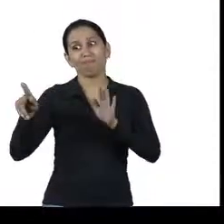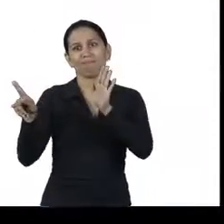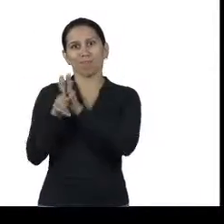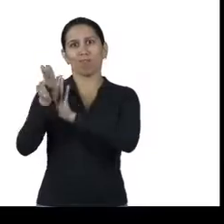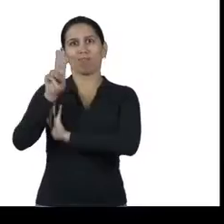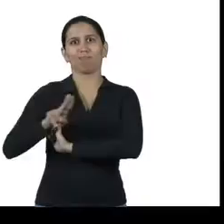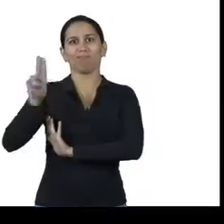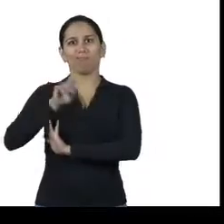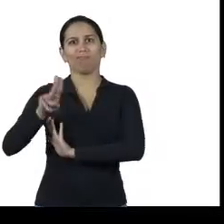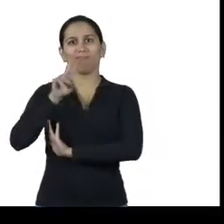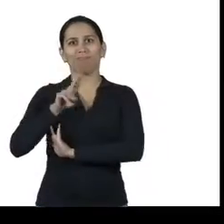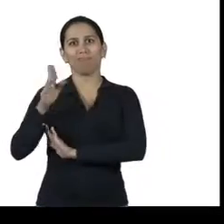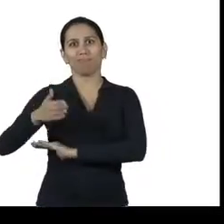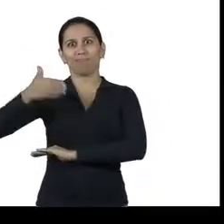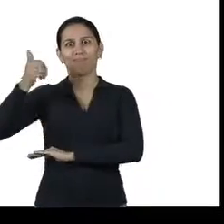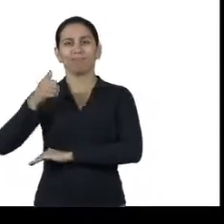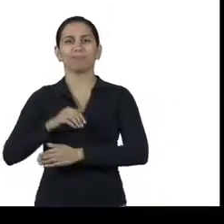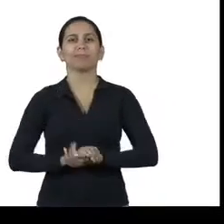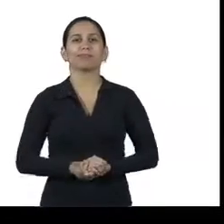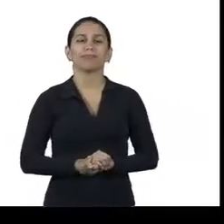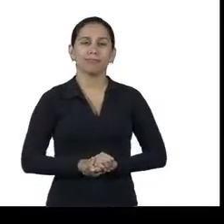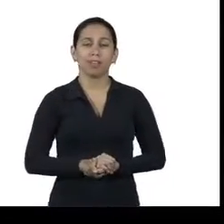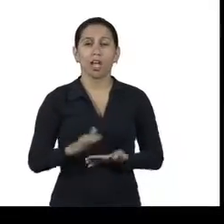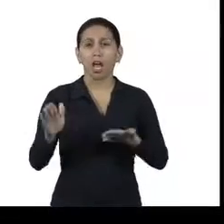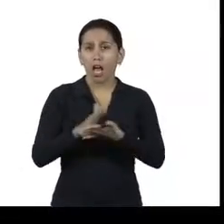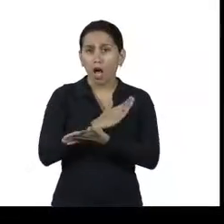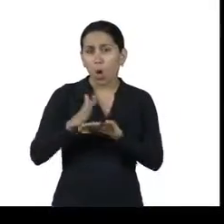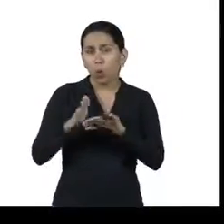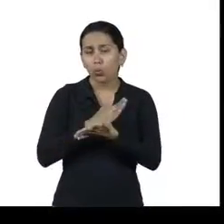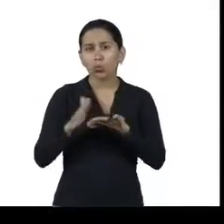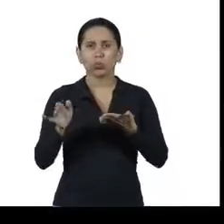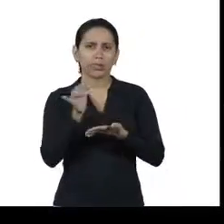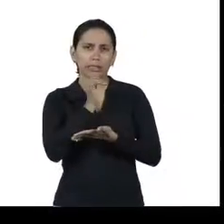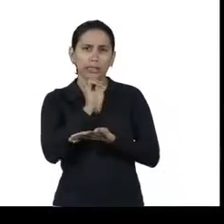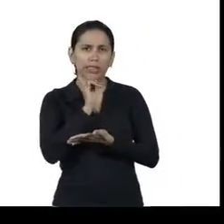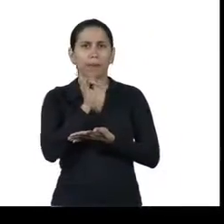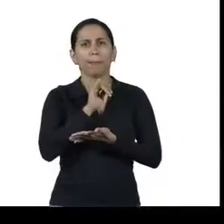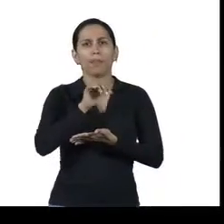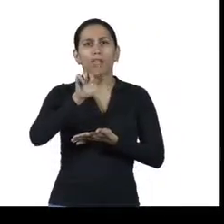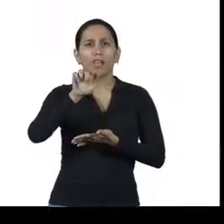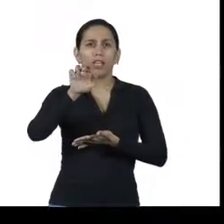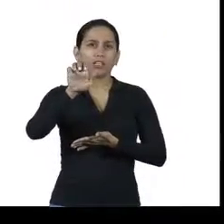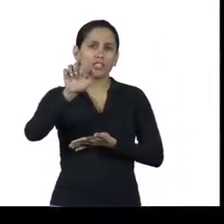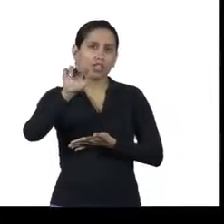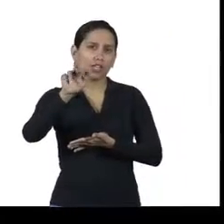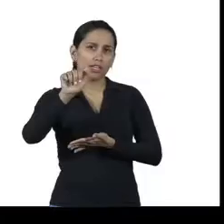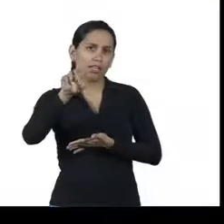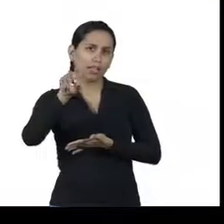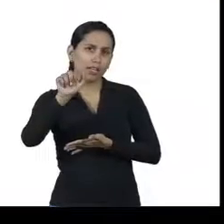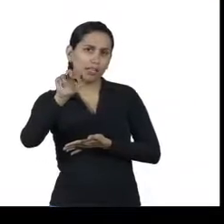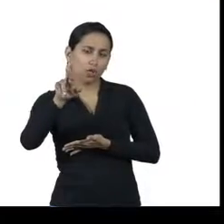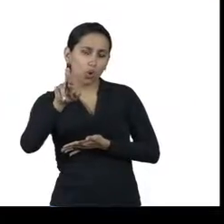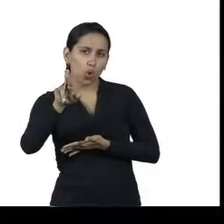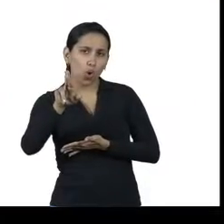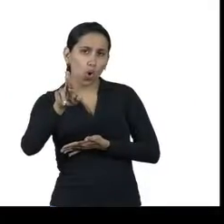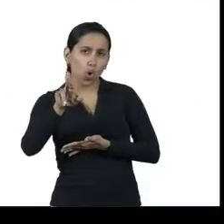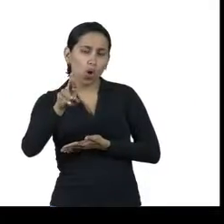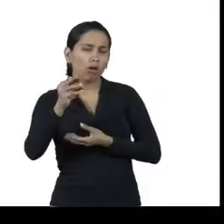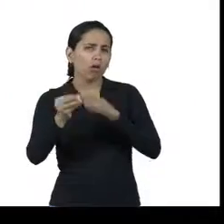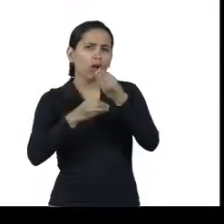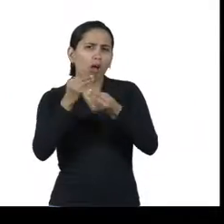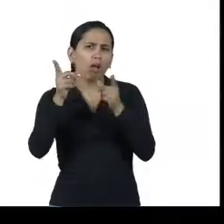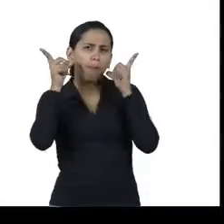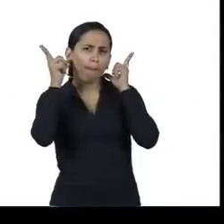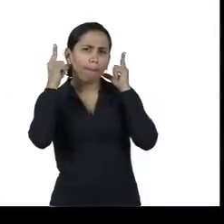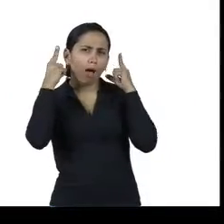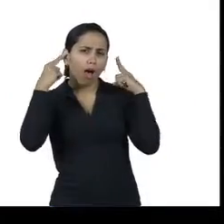ser utilizados. Geradores em área isolada. Em alguns equipamentos, como o gerador de energia, uma forma de diminuir o ruído é